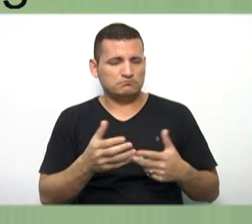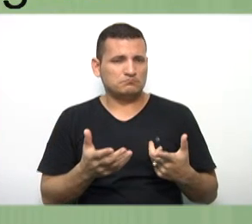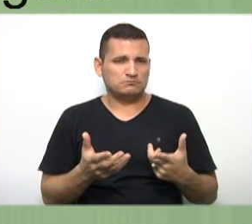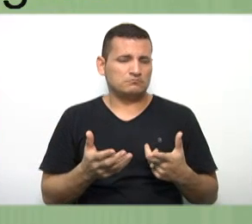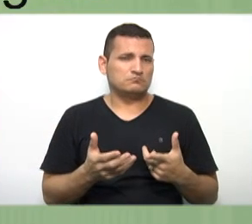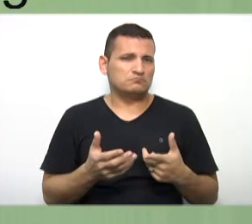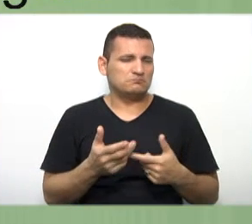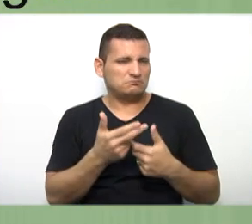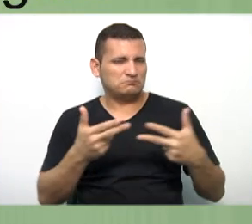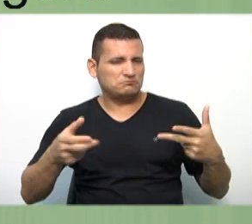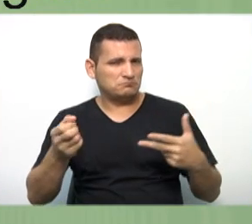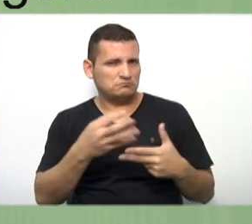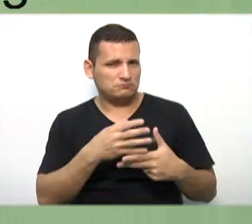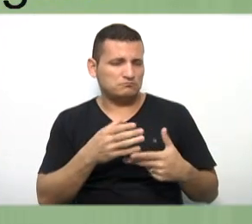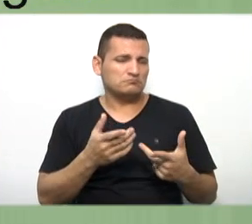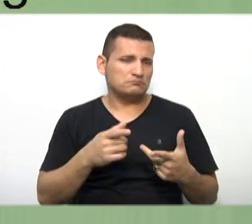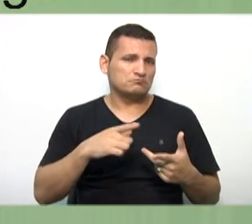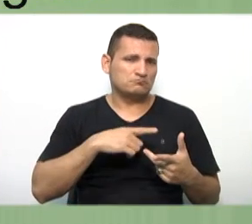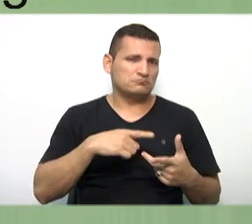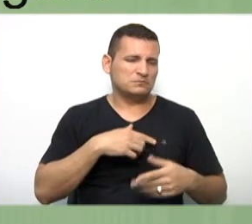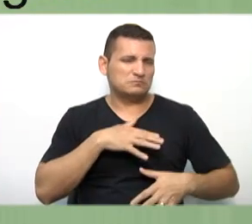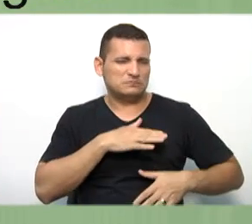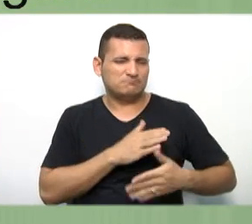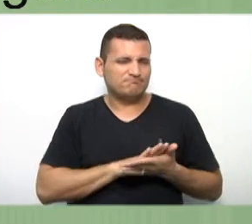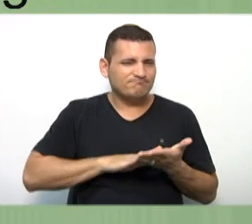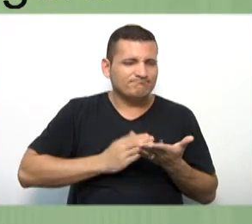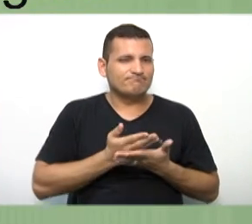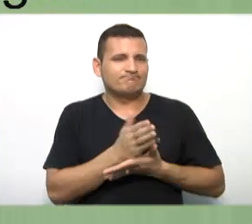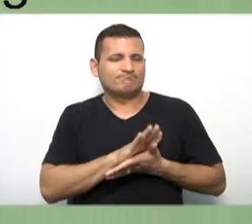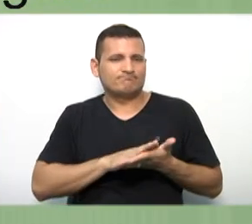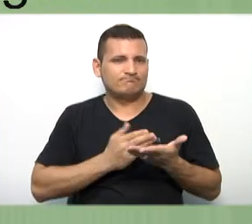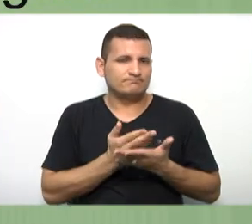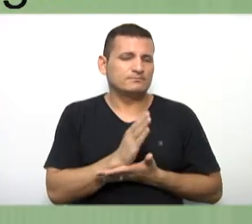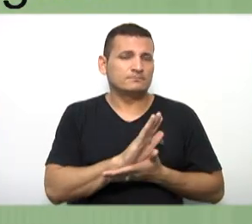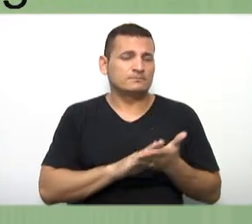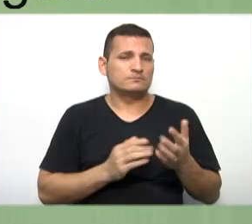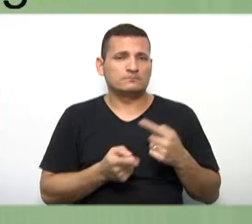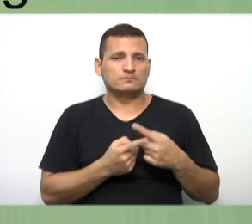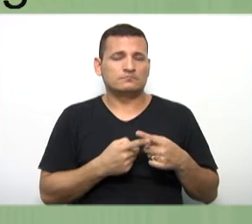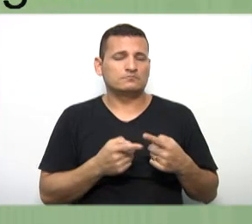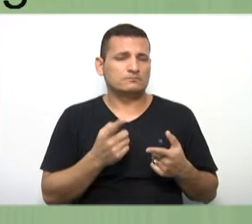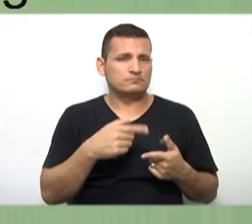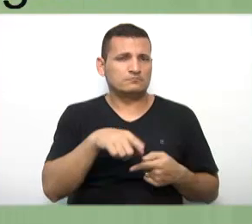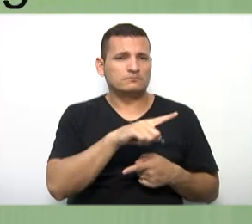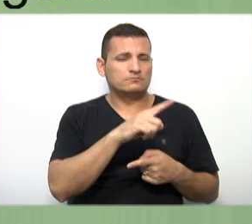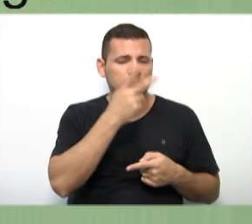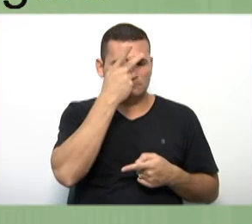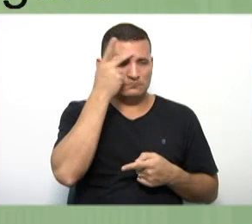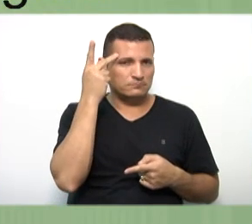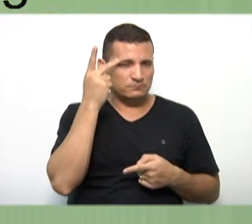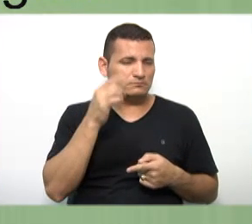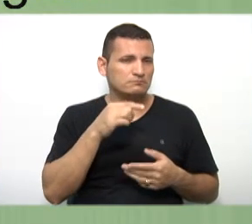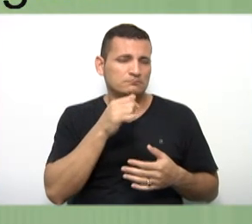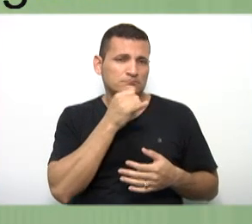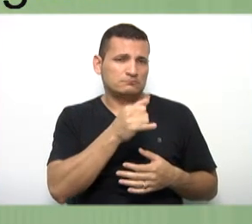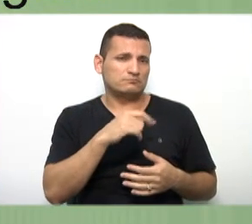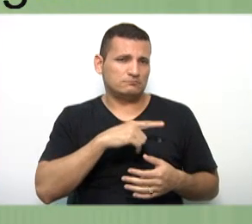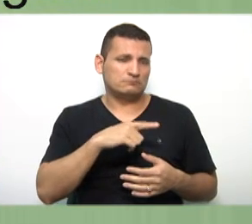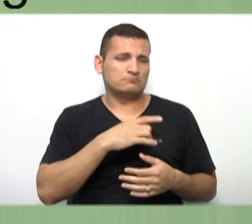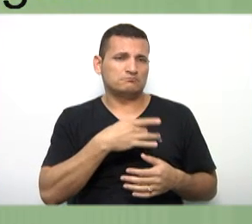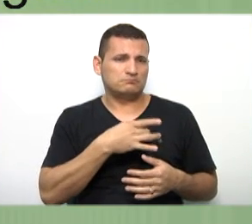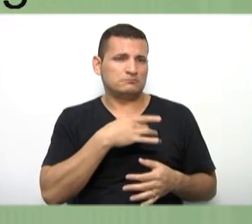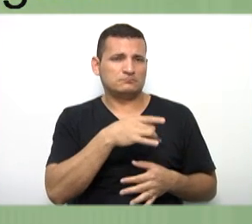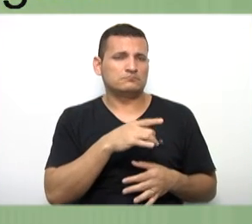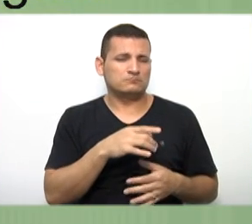novo geralmente gera um desconforto, porque aí torna as pessoas mais... com esse medo, ele vai deixar as pessoas